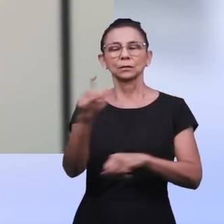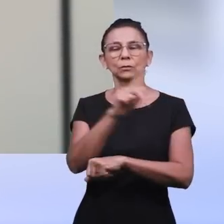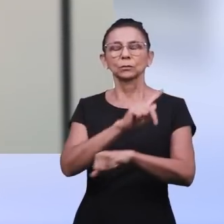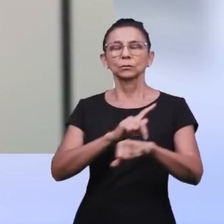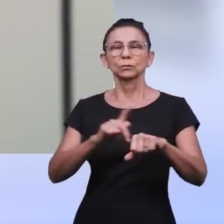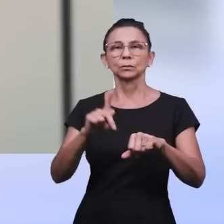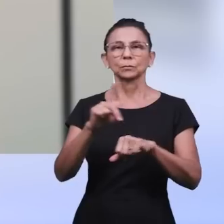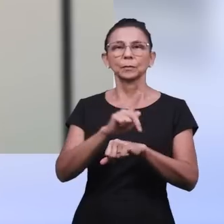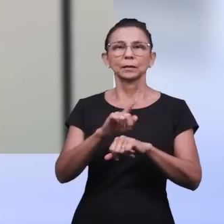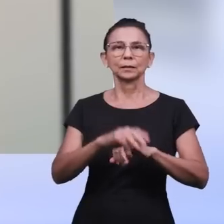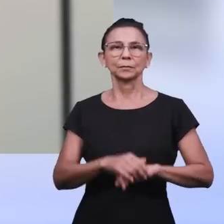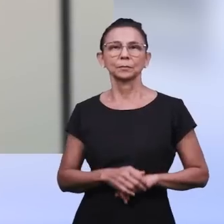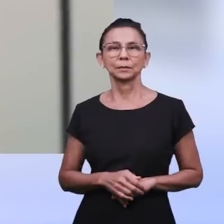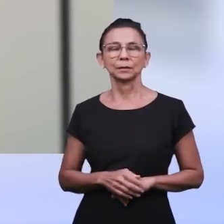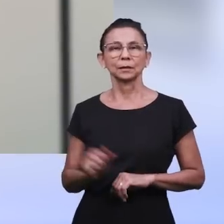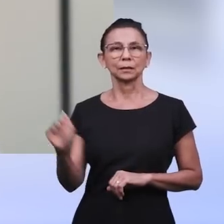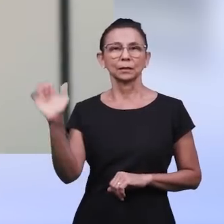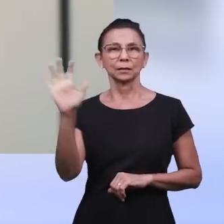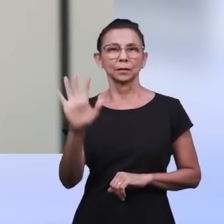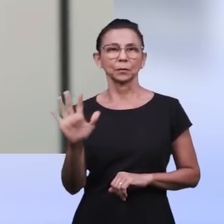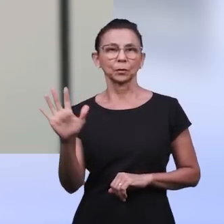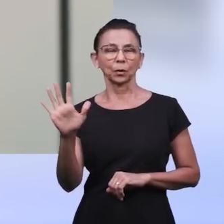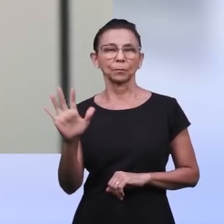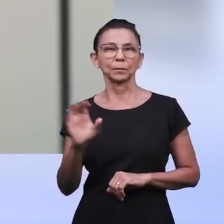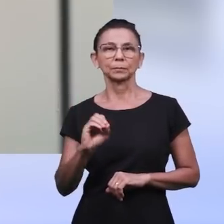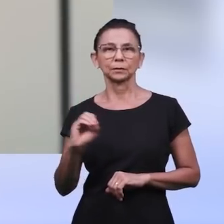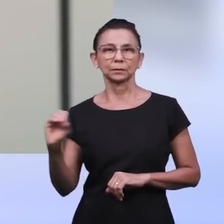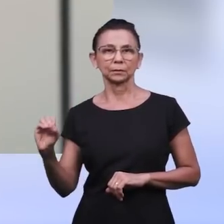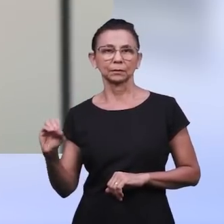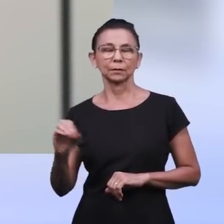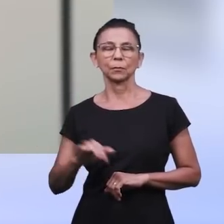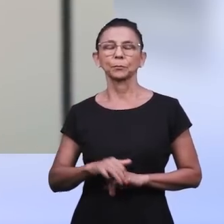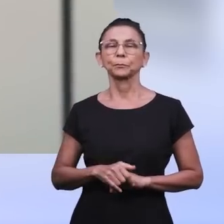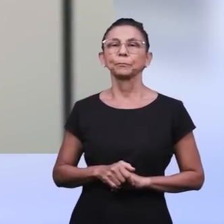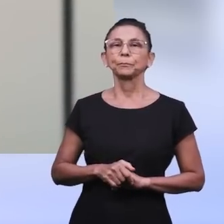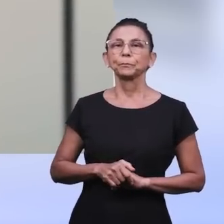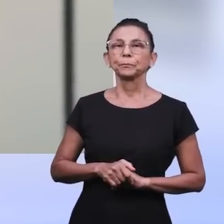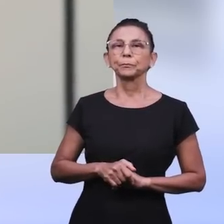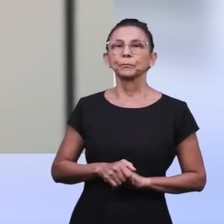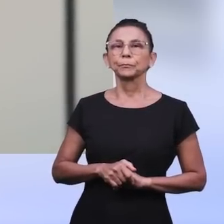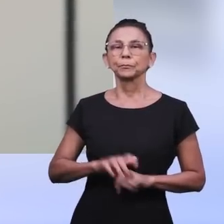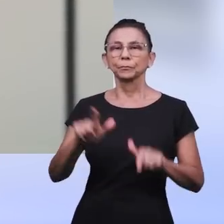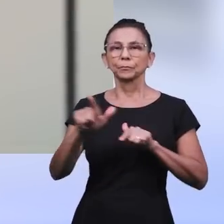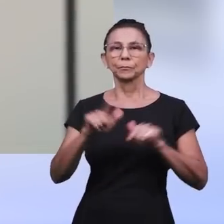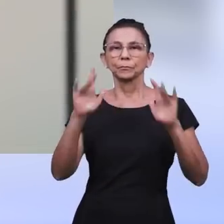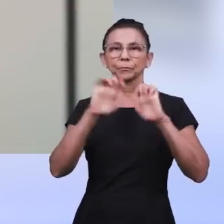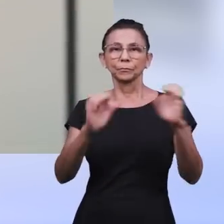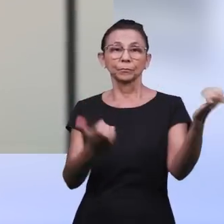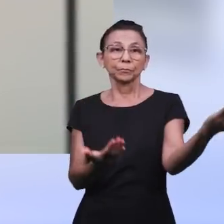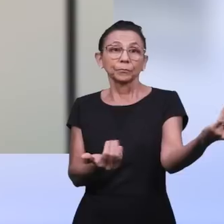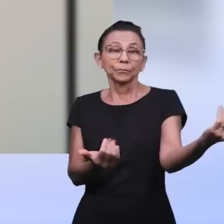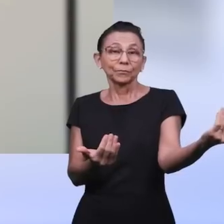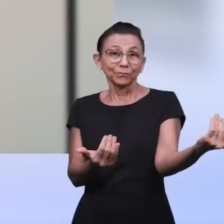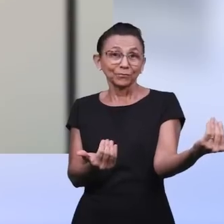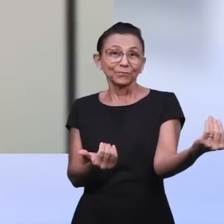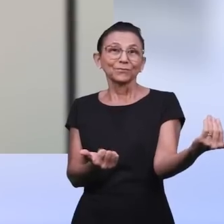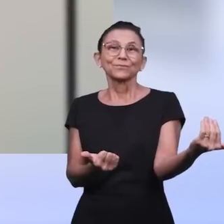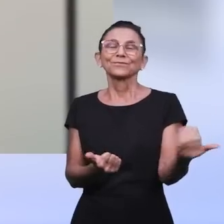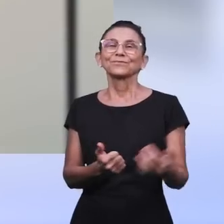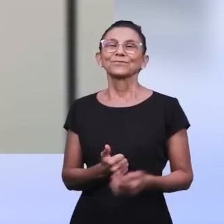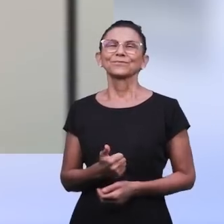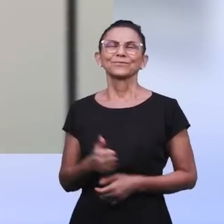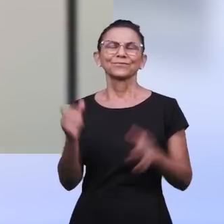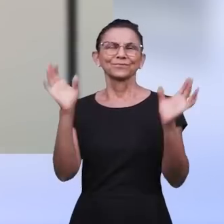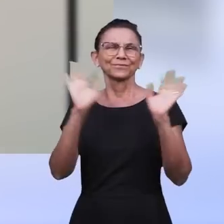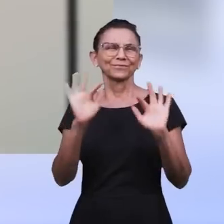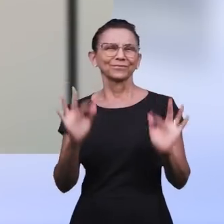de evangelização que os jovens irão realizar. Muitos jovens estão felizes, os pastores estão